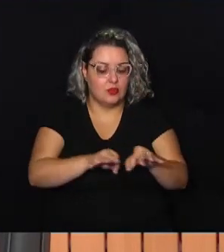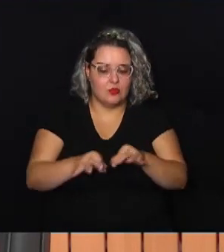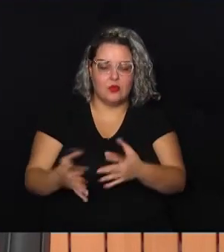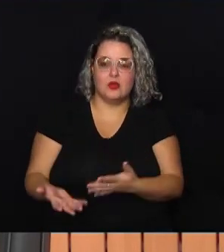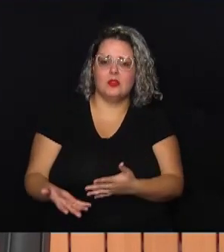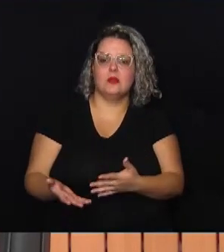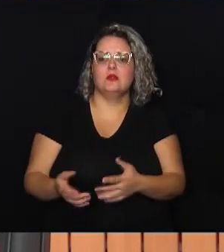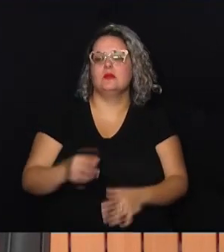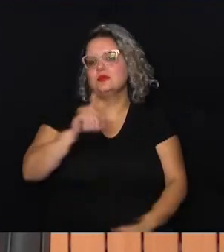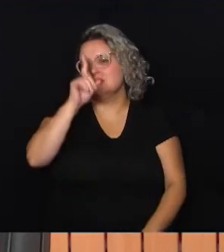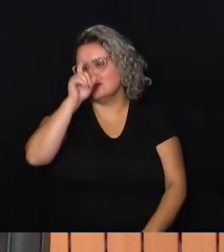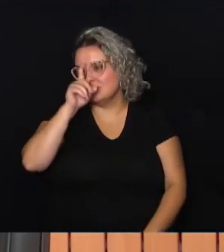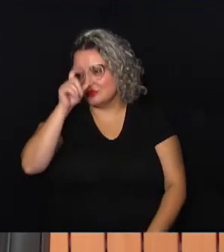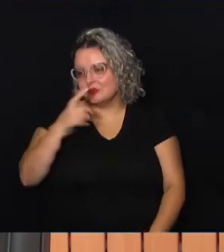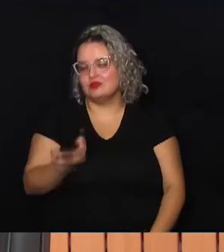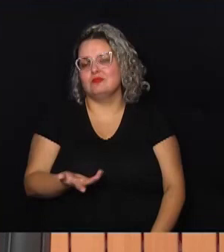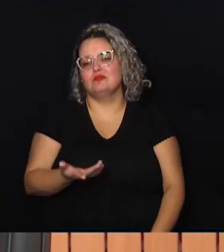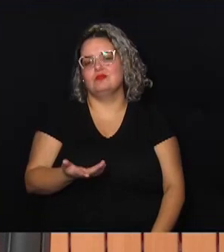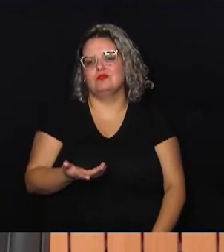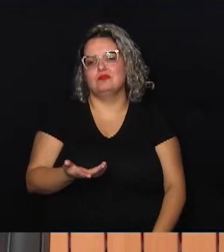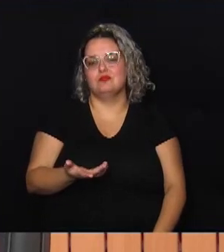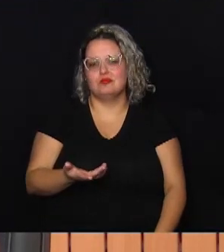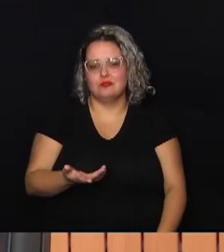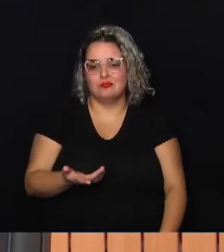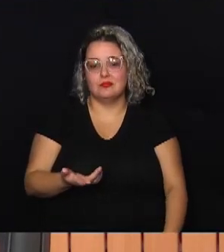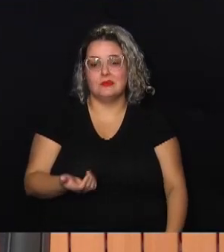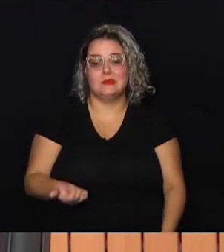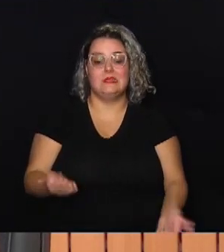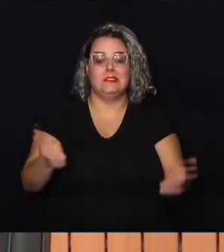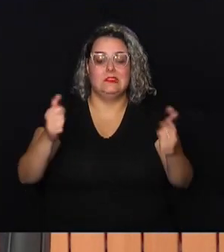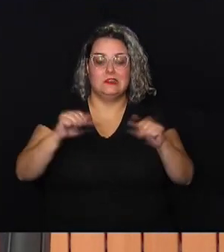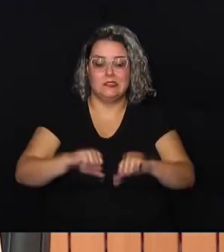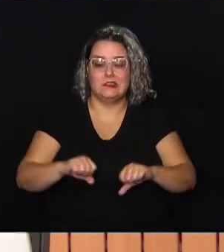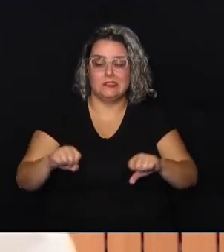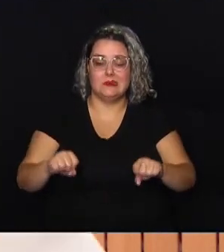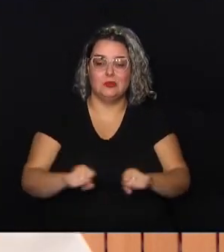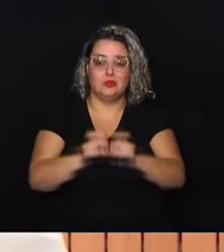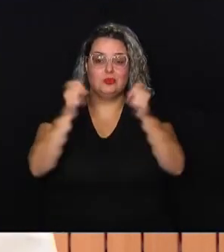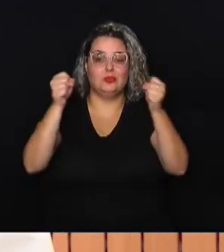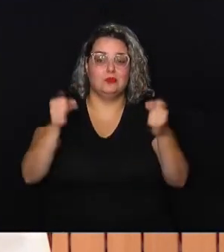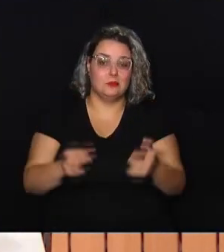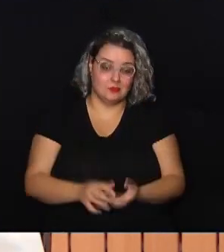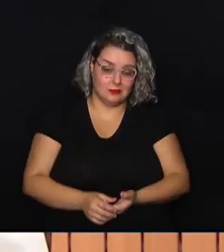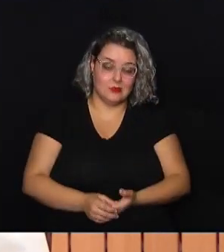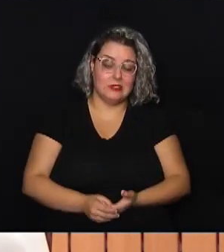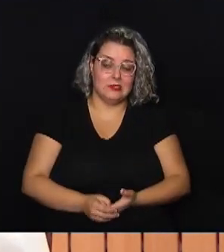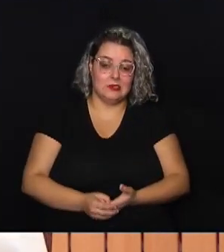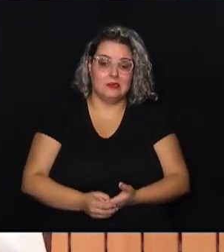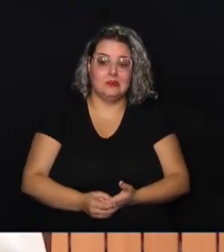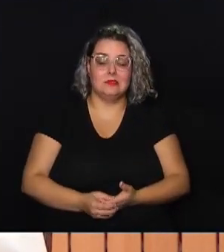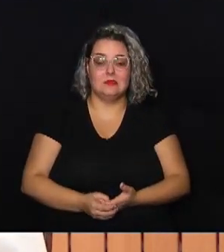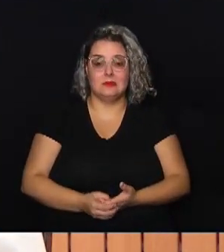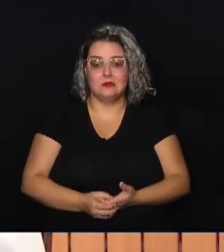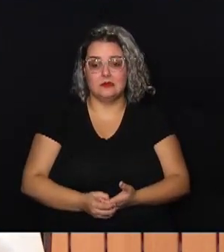os hospitais, isso leva a uma desestruturação e a gente precisa também